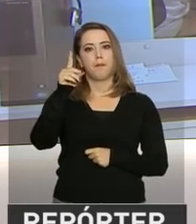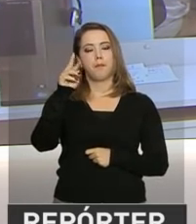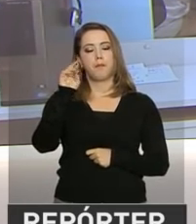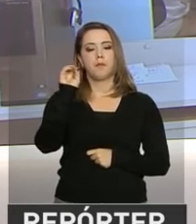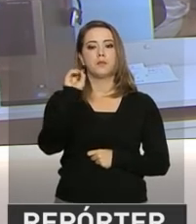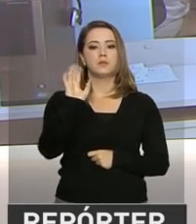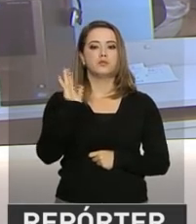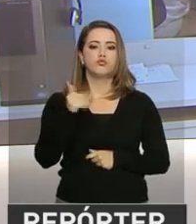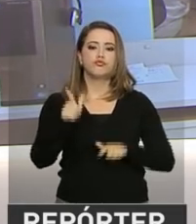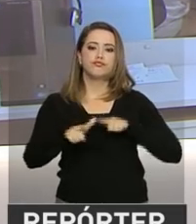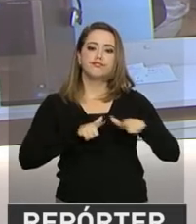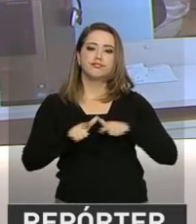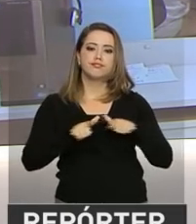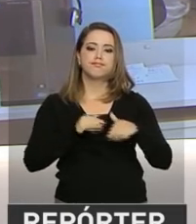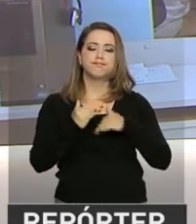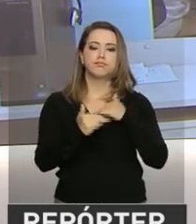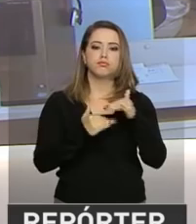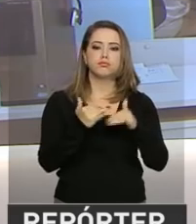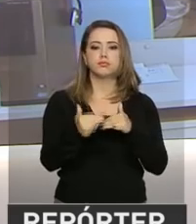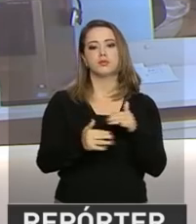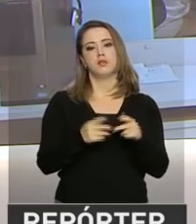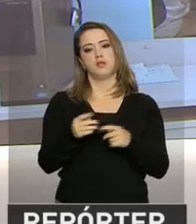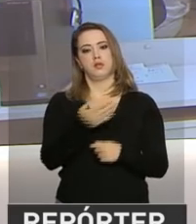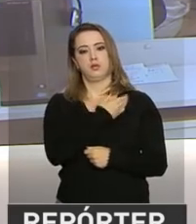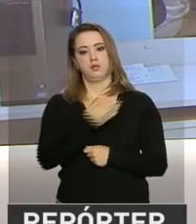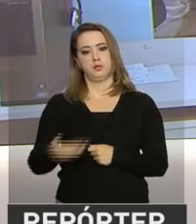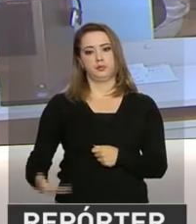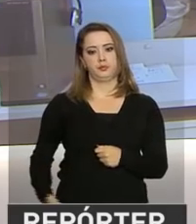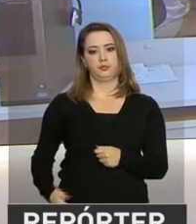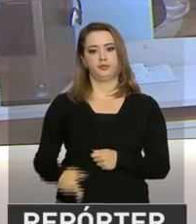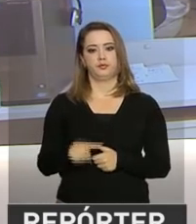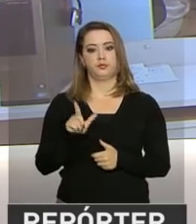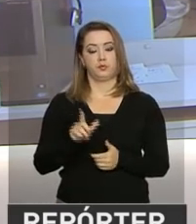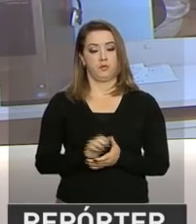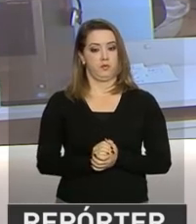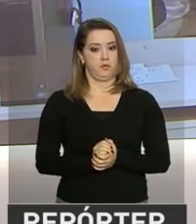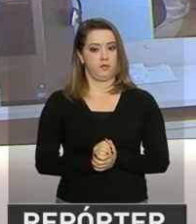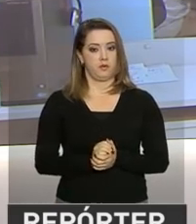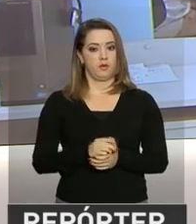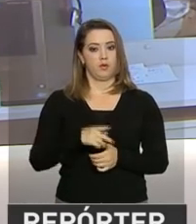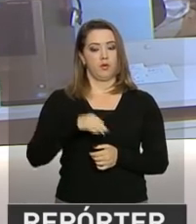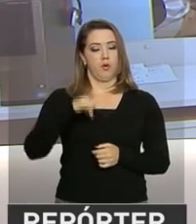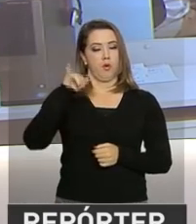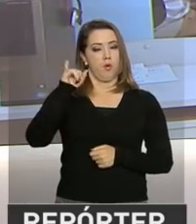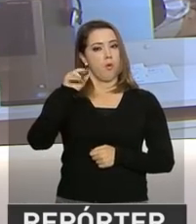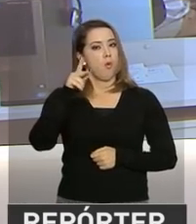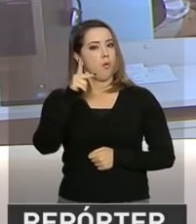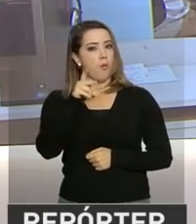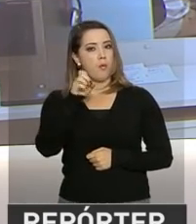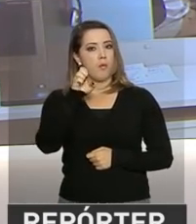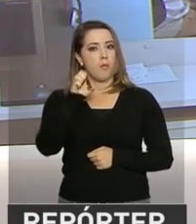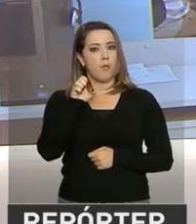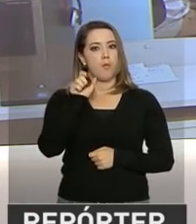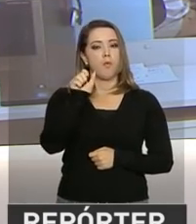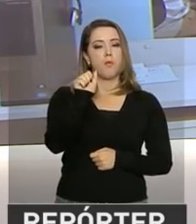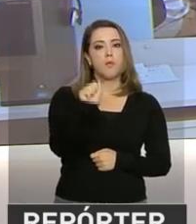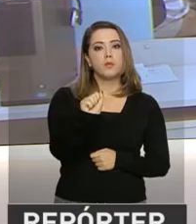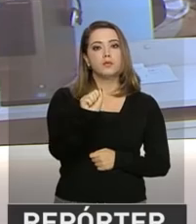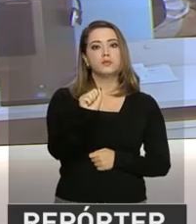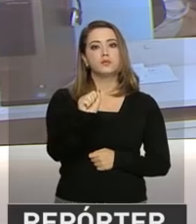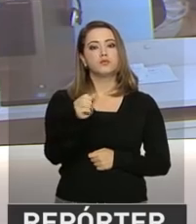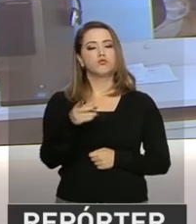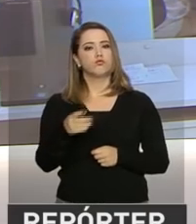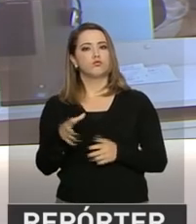Central e consultor do fundo monetário internacional no ipea o Instituto de Pesquisa Econômica aplicada o